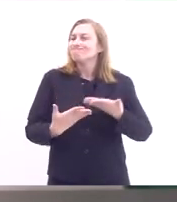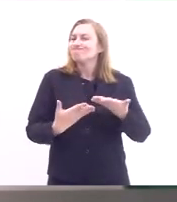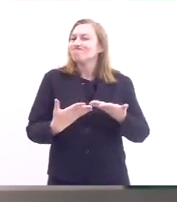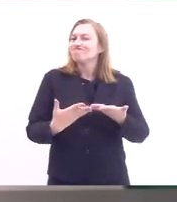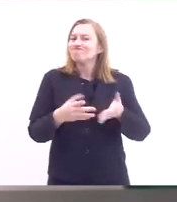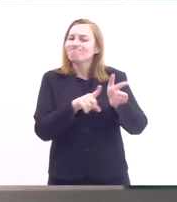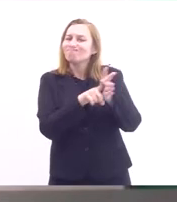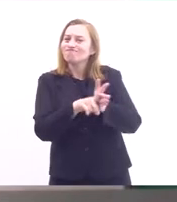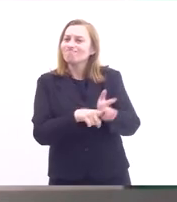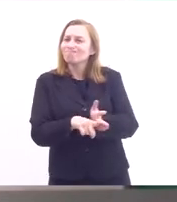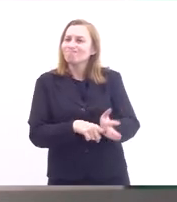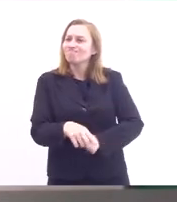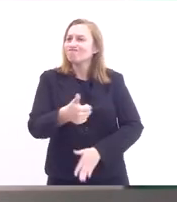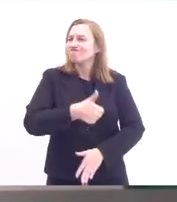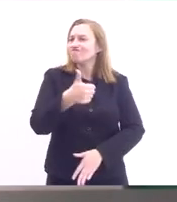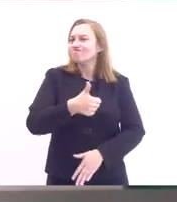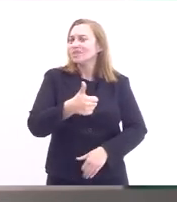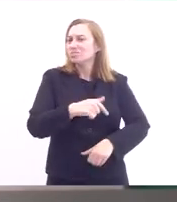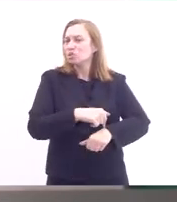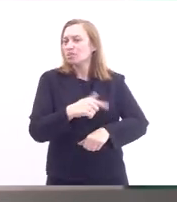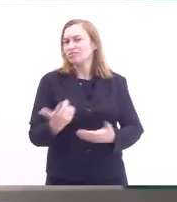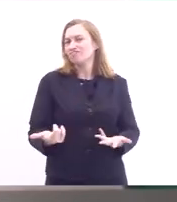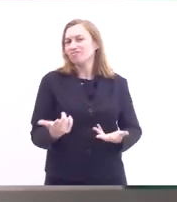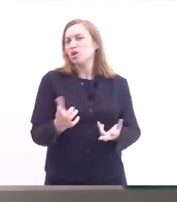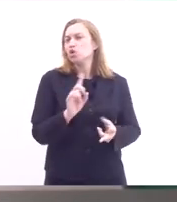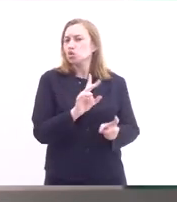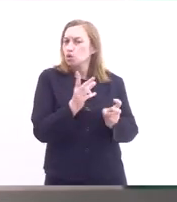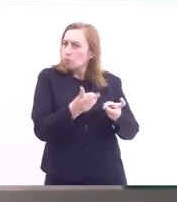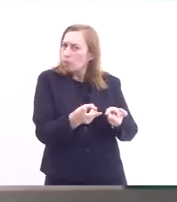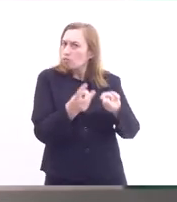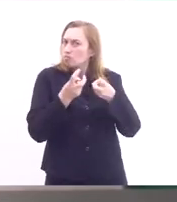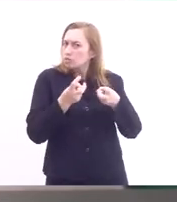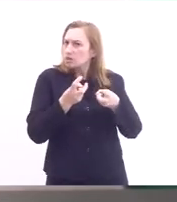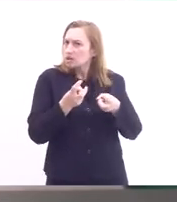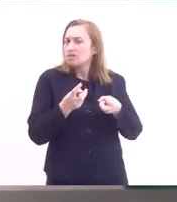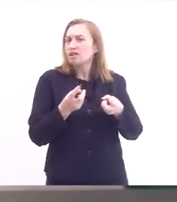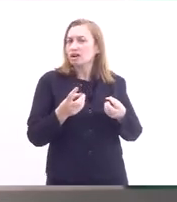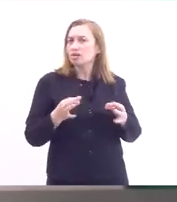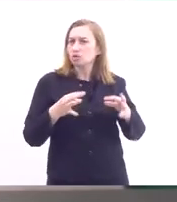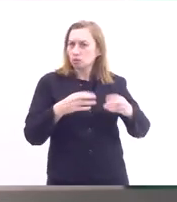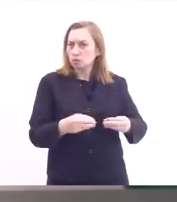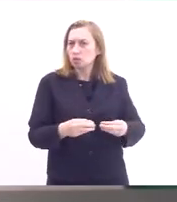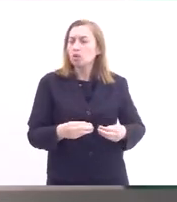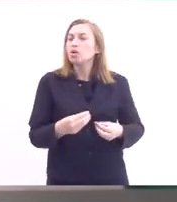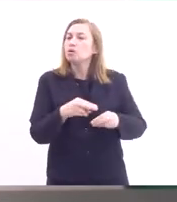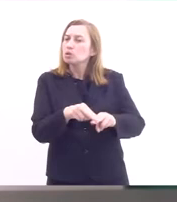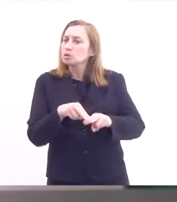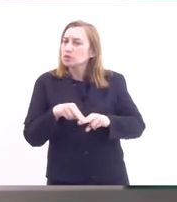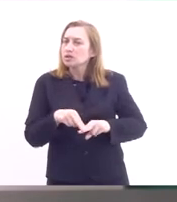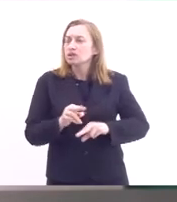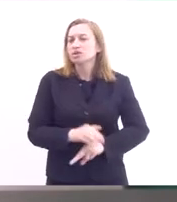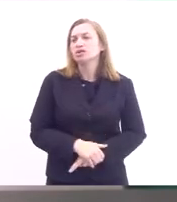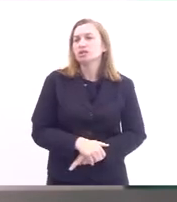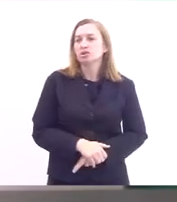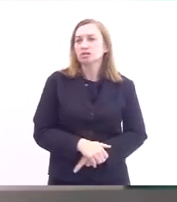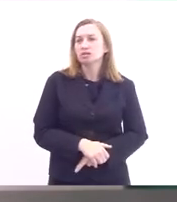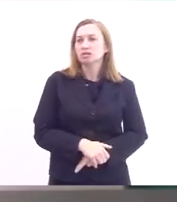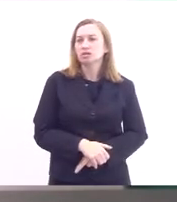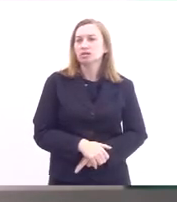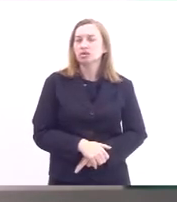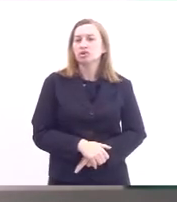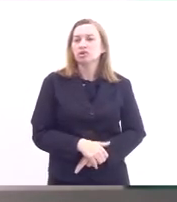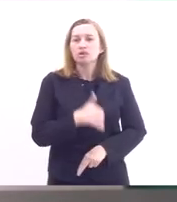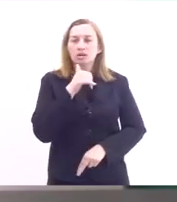nessa análise do primeiro quadrimestre, só para a gente ficar atento a isso. Por isso, que tanto a senhora